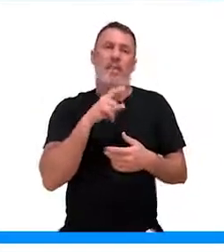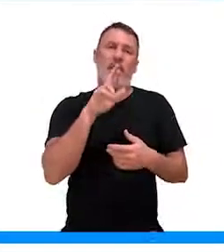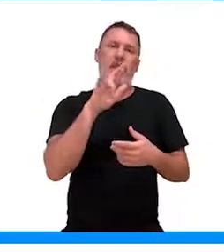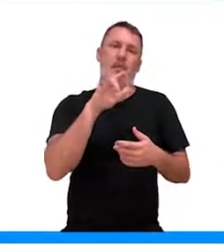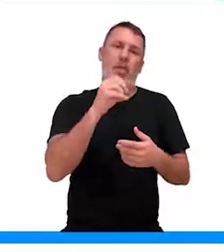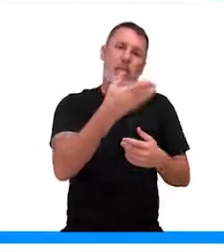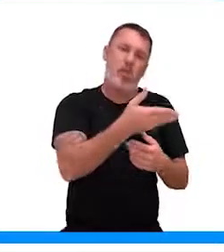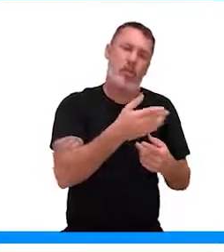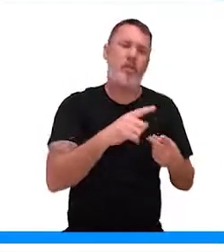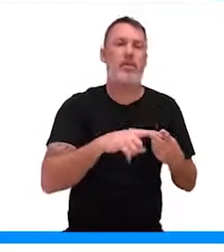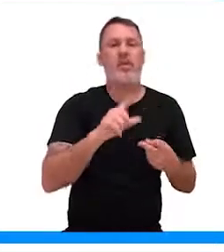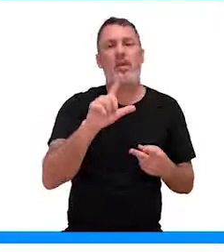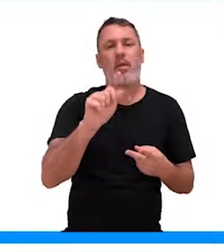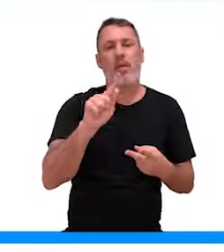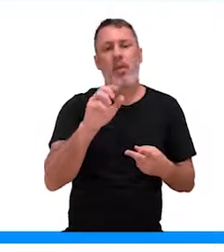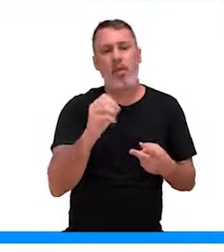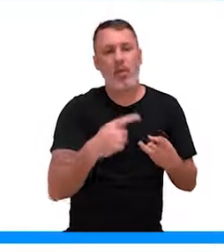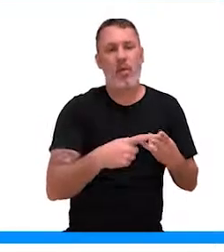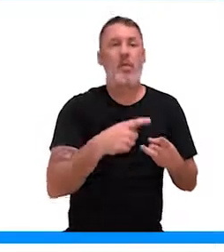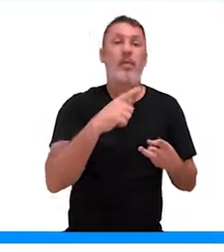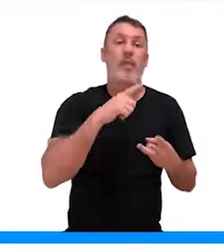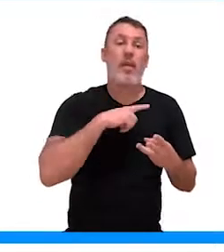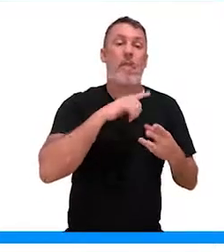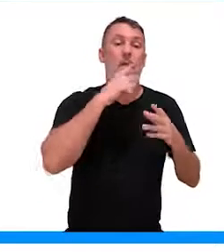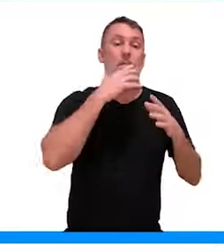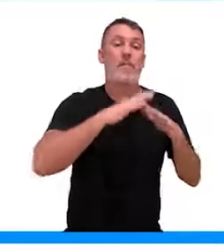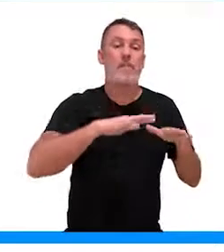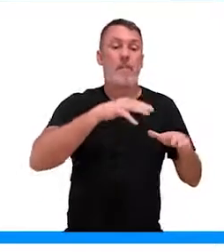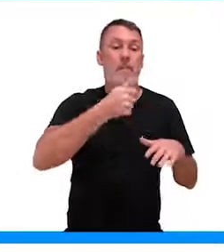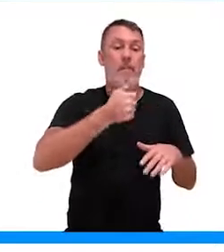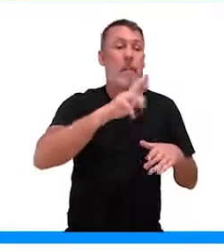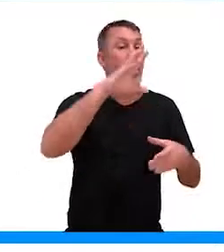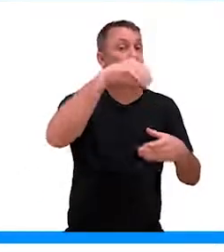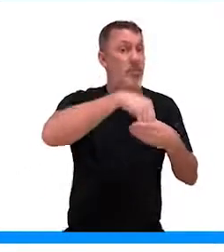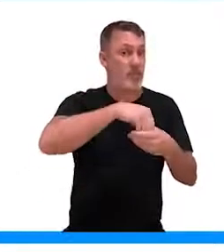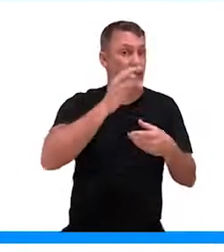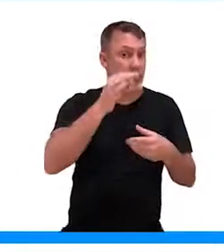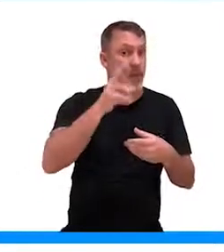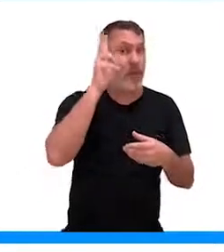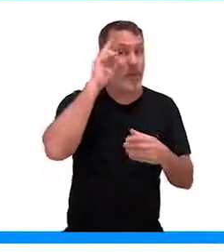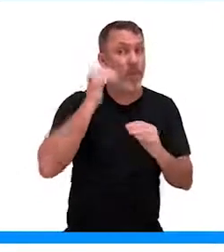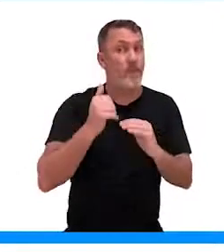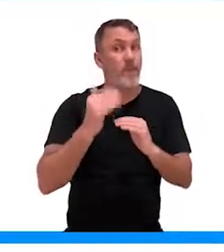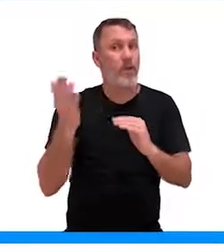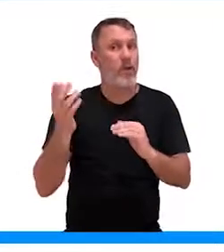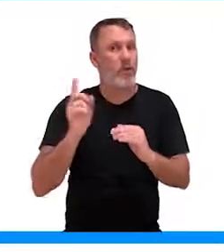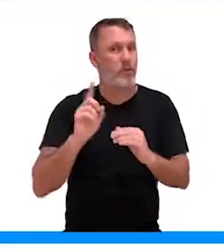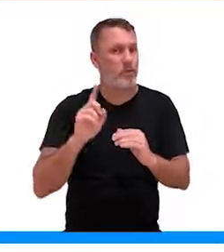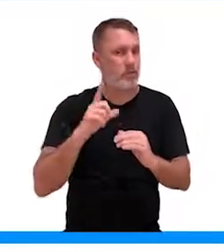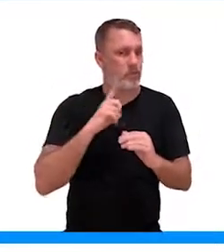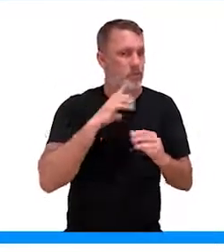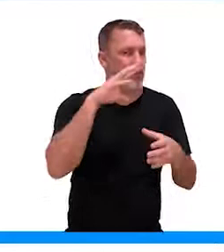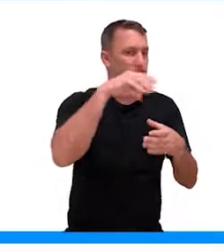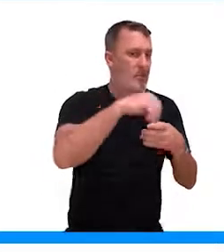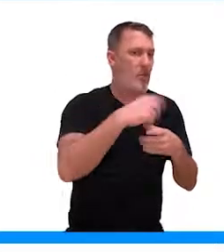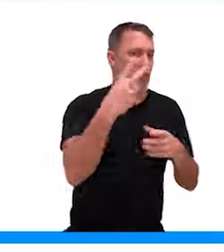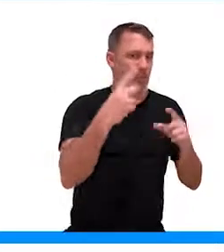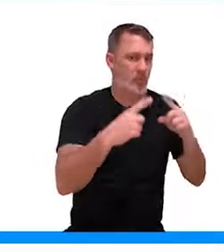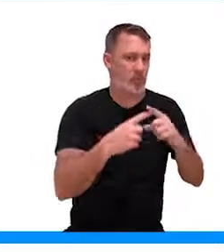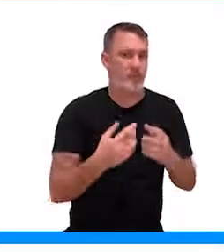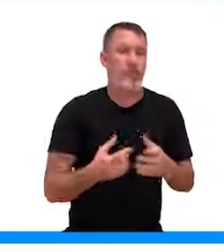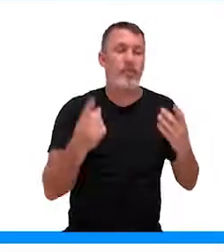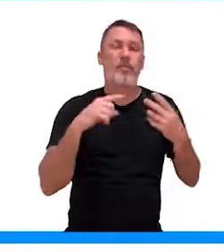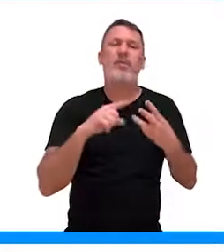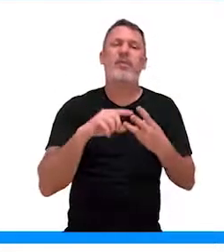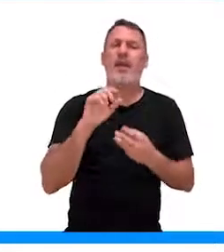rios, lagos ou mares interiores. Lembre-se que nós caracterizamos mares interiores ou continentais. Tudo bem? Você